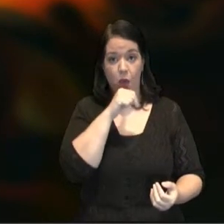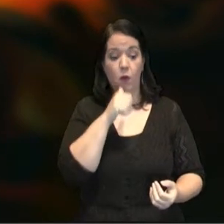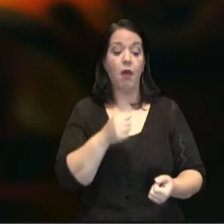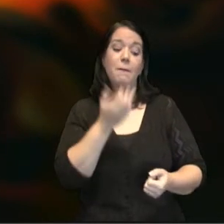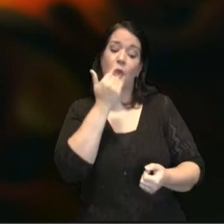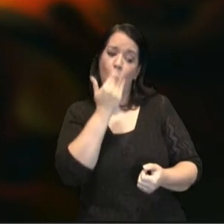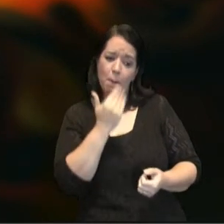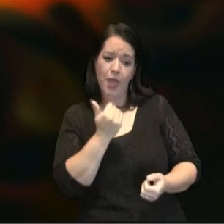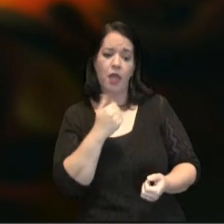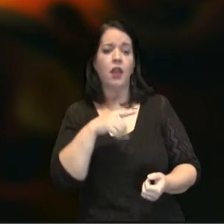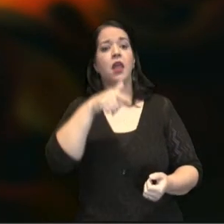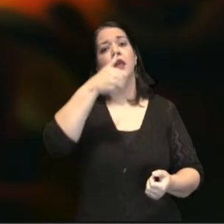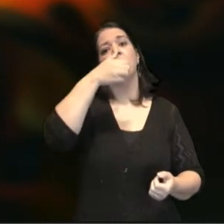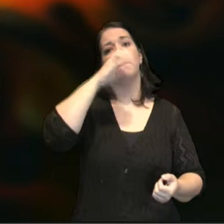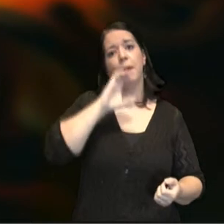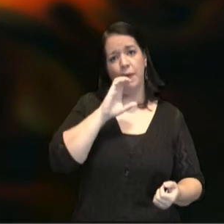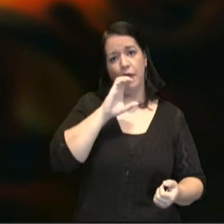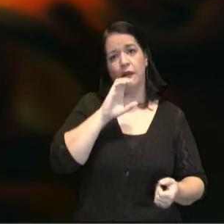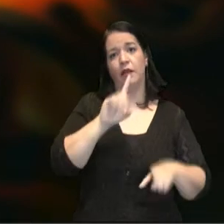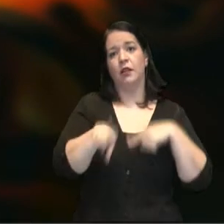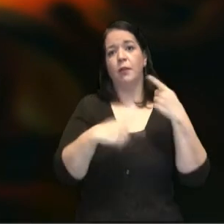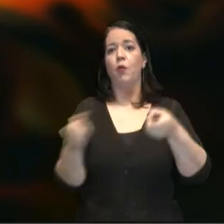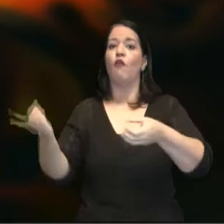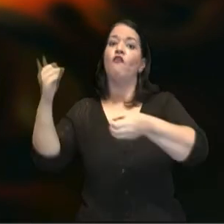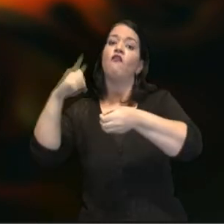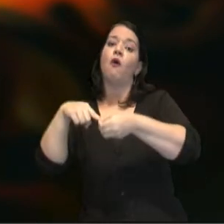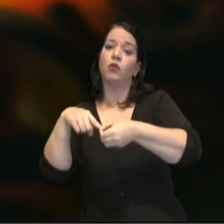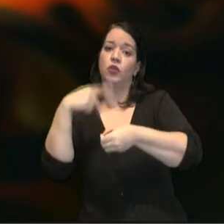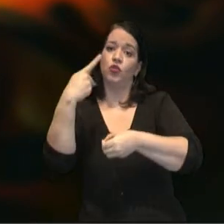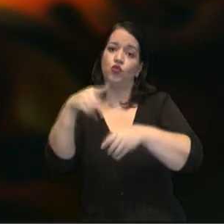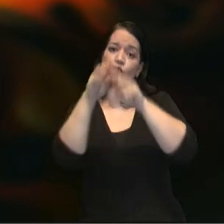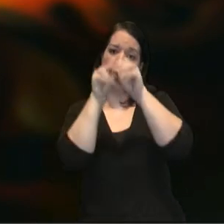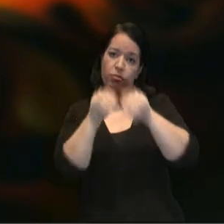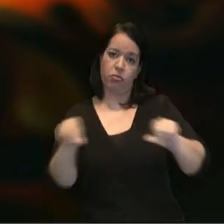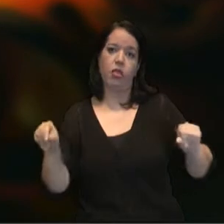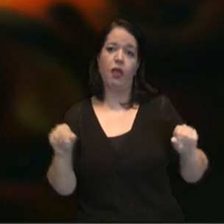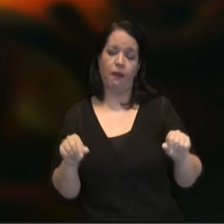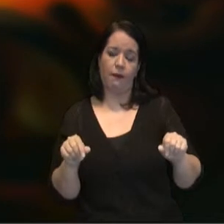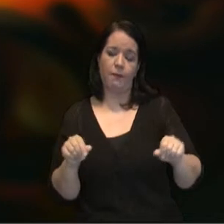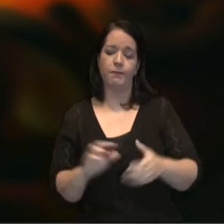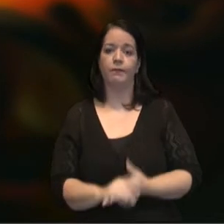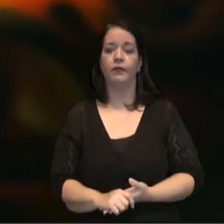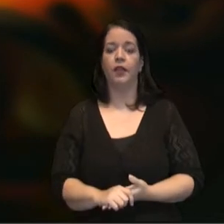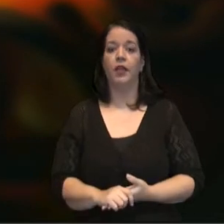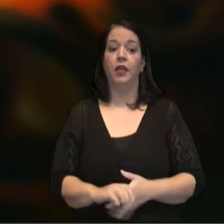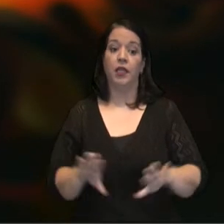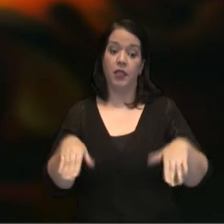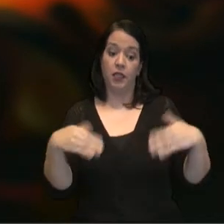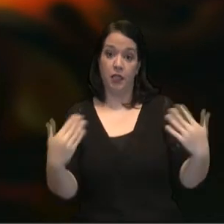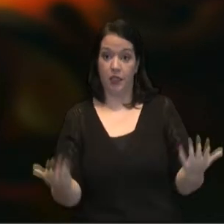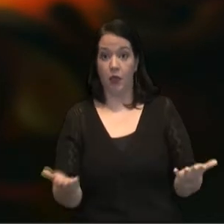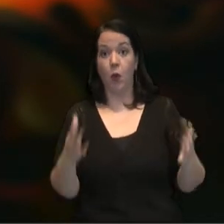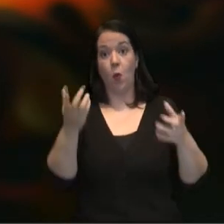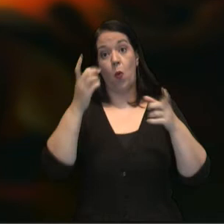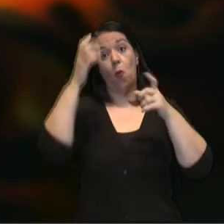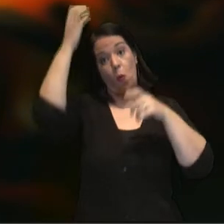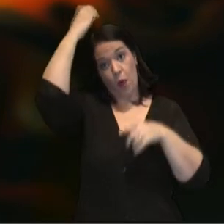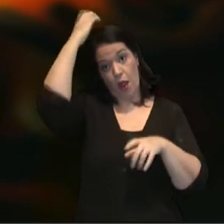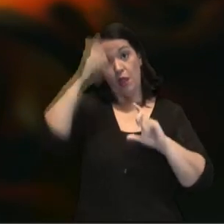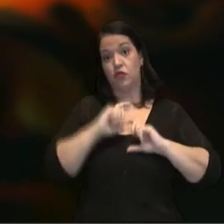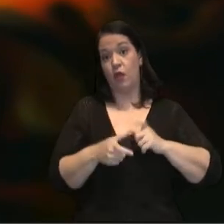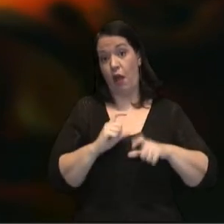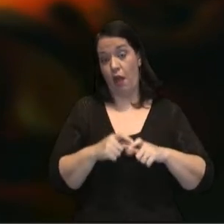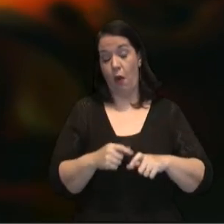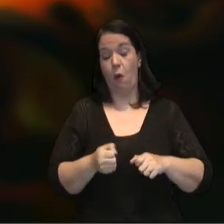bebam e tornem a seu senhor. E ofereceu-lhes um grande banquete